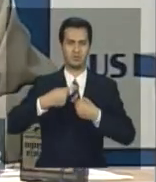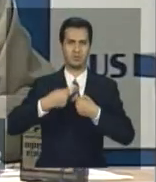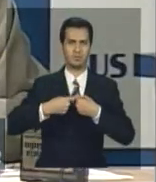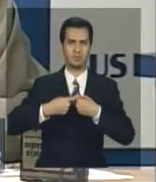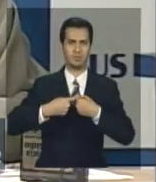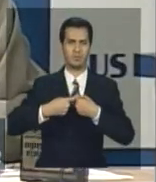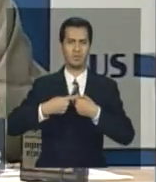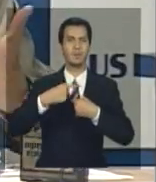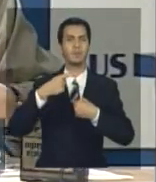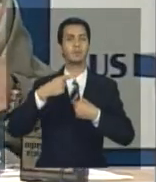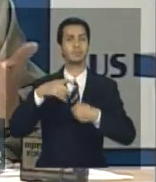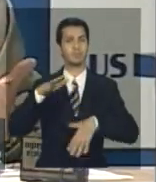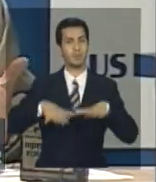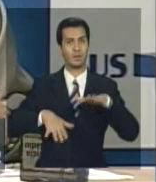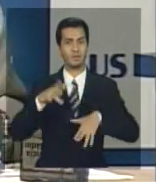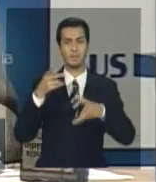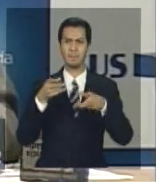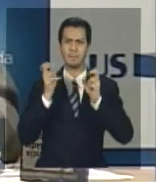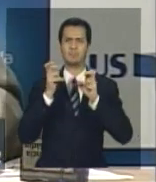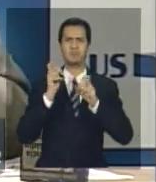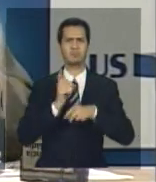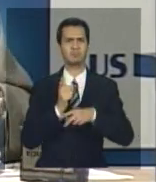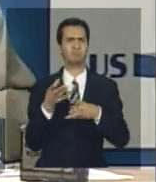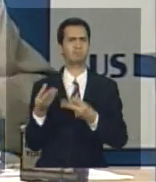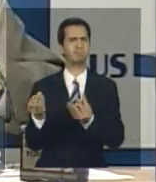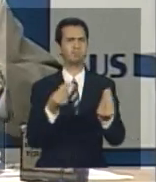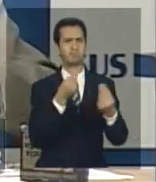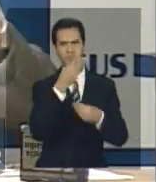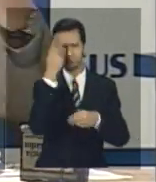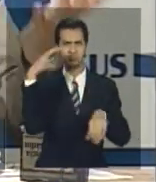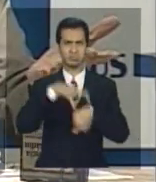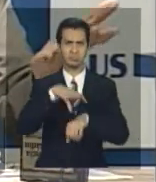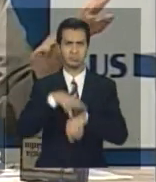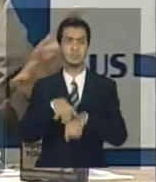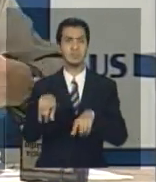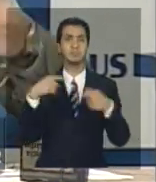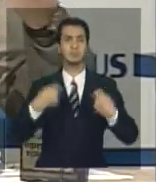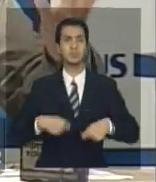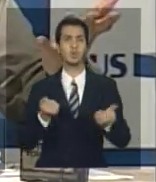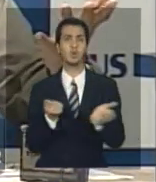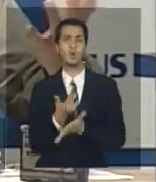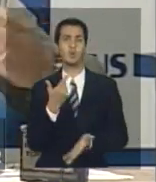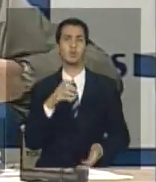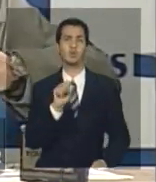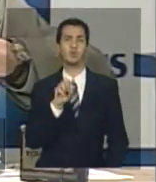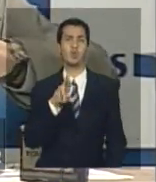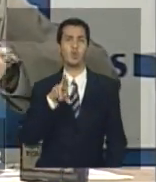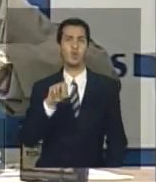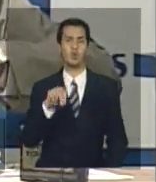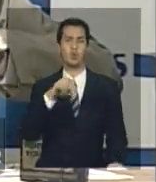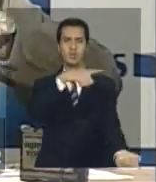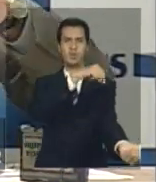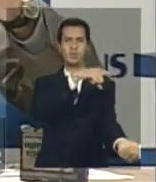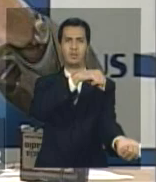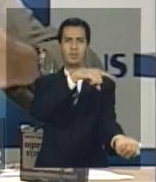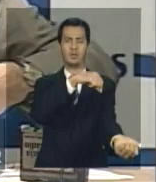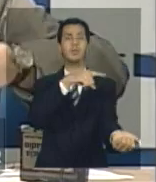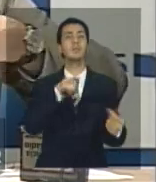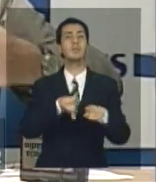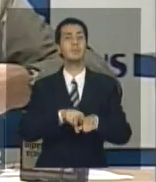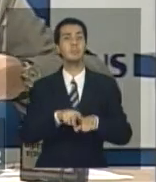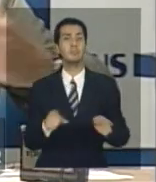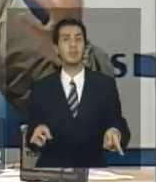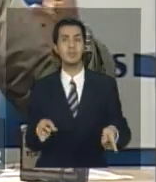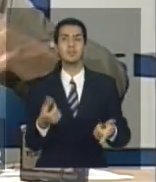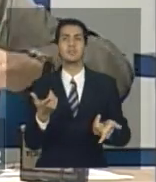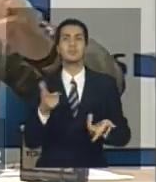ao perceber que estava crescendo o número de casos, precisava de soro, por exemplo, para aumentar a hidratação, mas entre fazer o